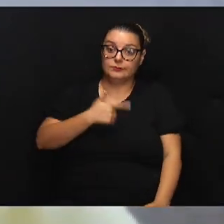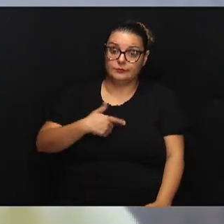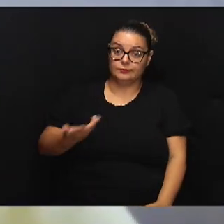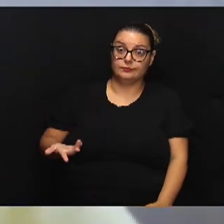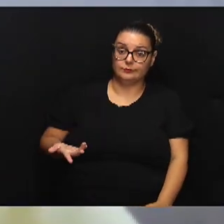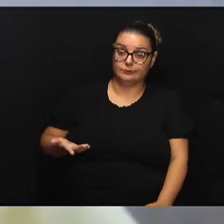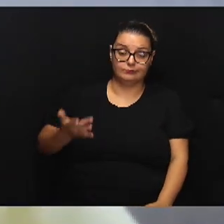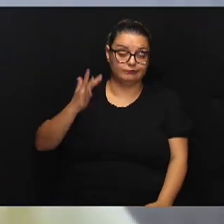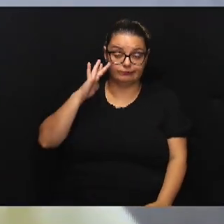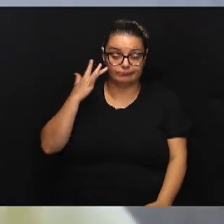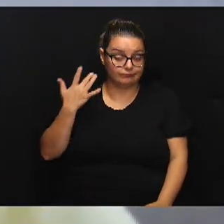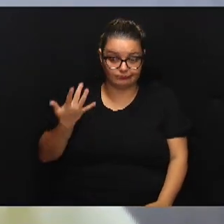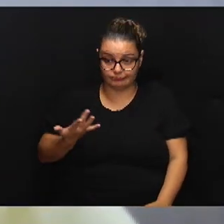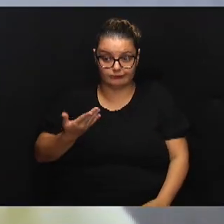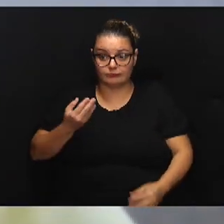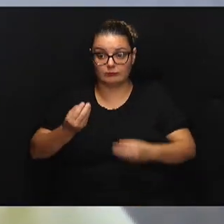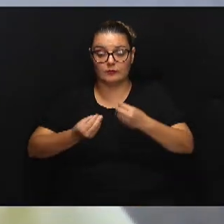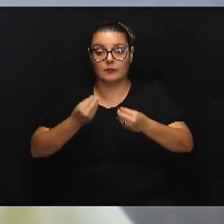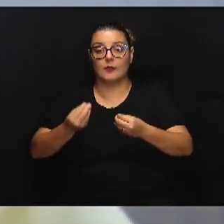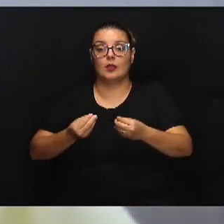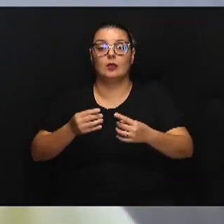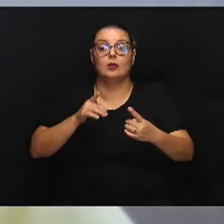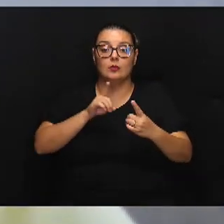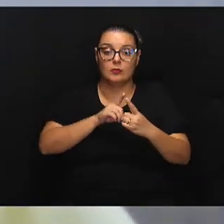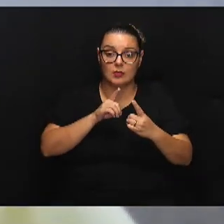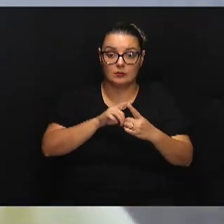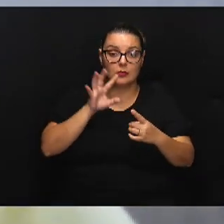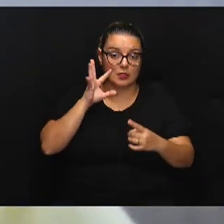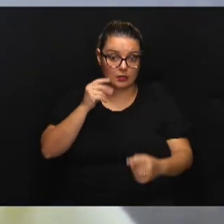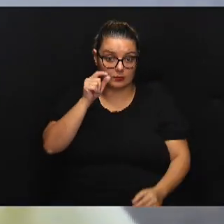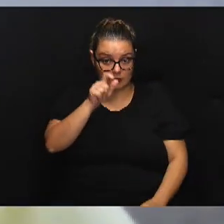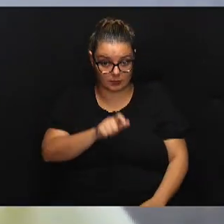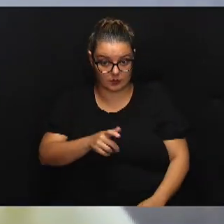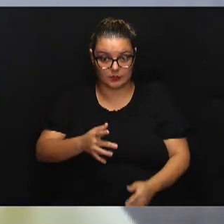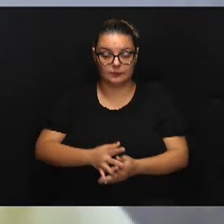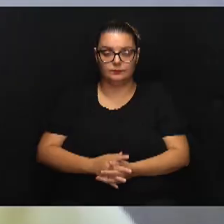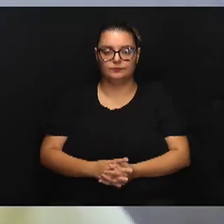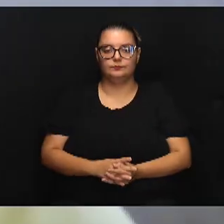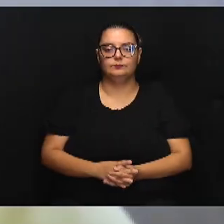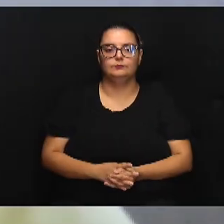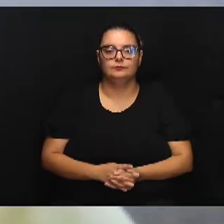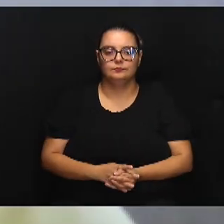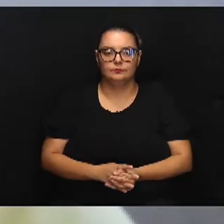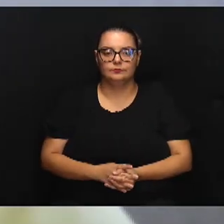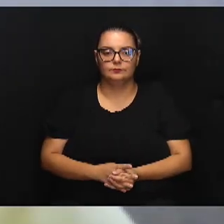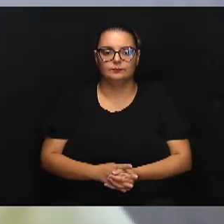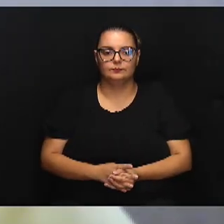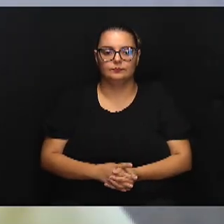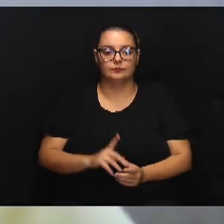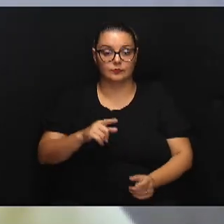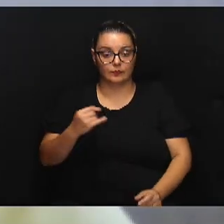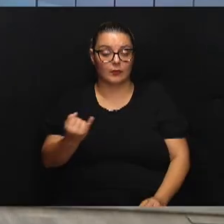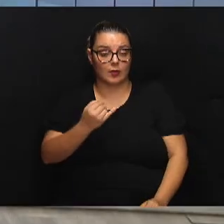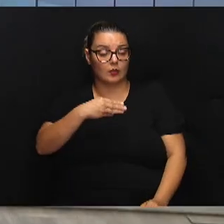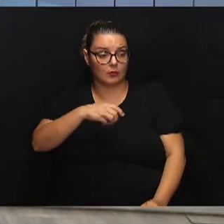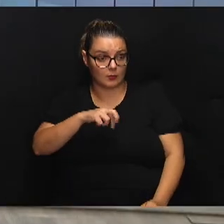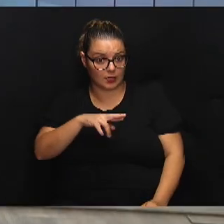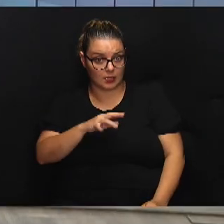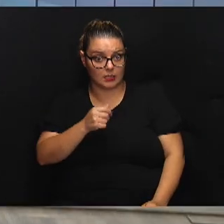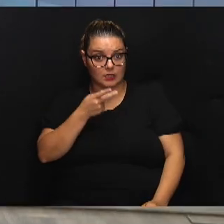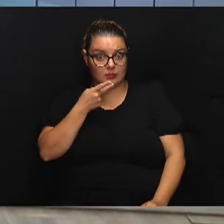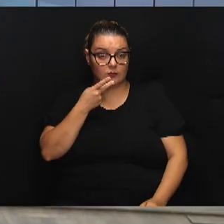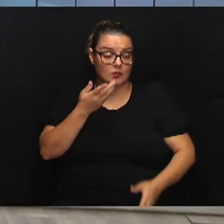nós não soubemos como atender e conhecer esta pessoa. É importante, né, Maria, a gente falar sobre